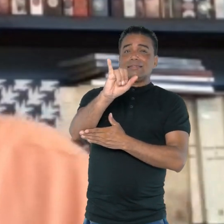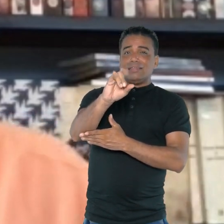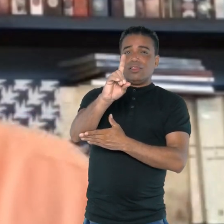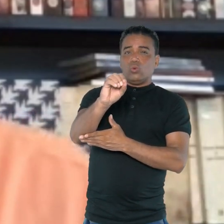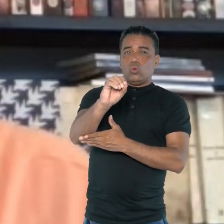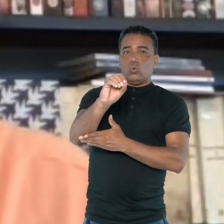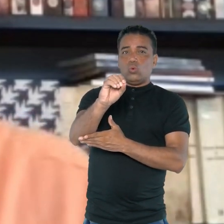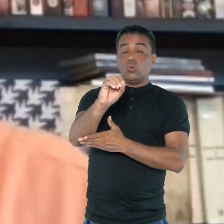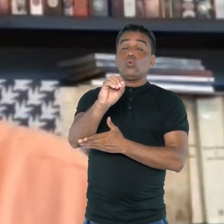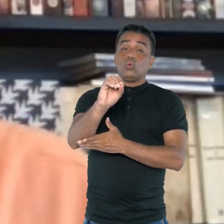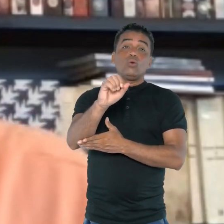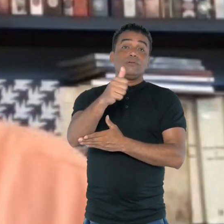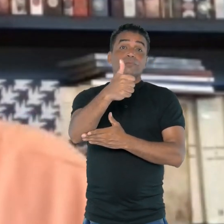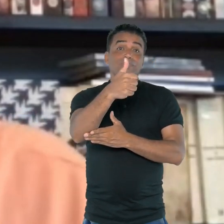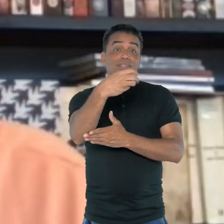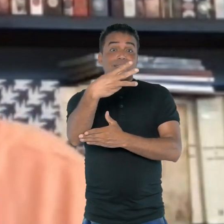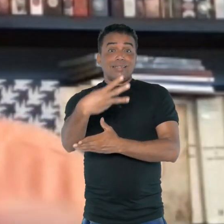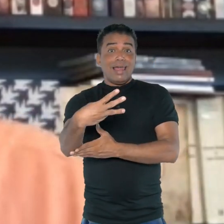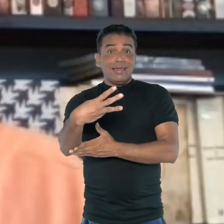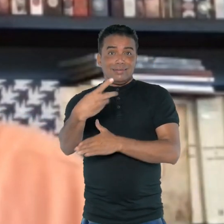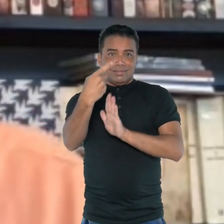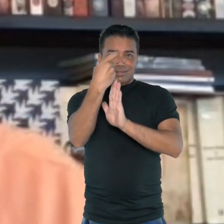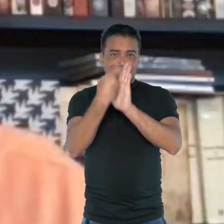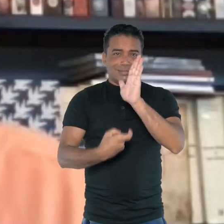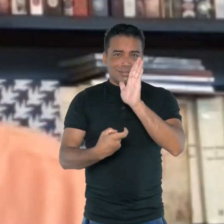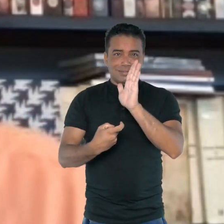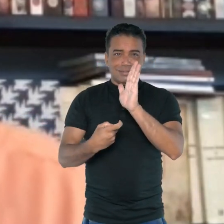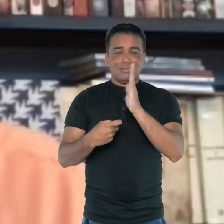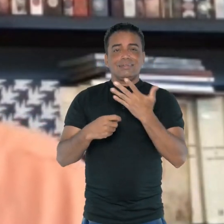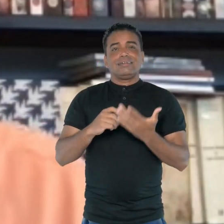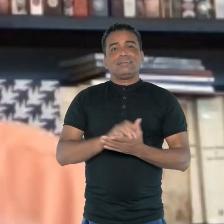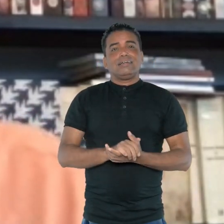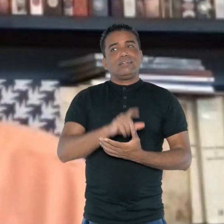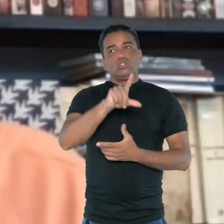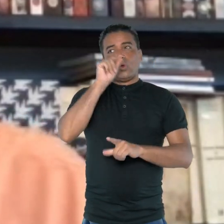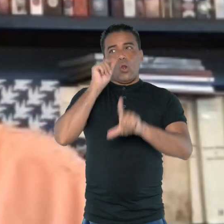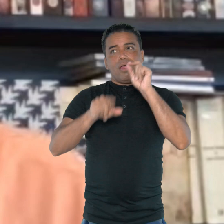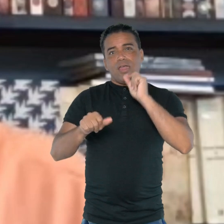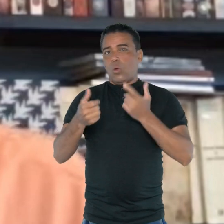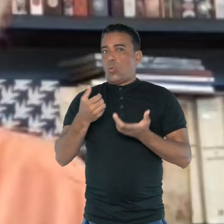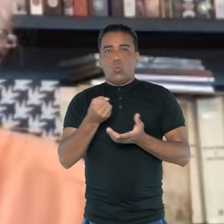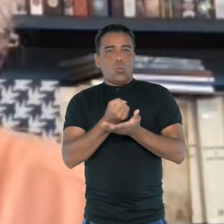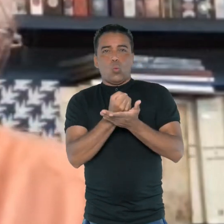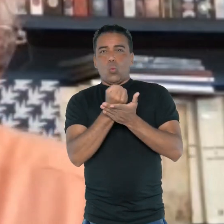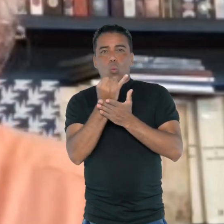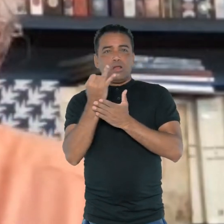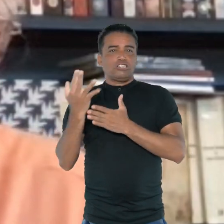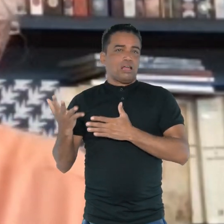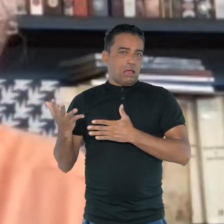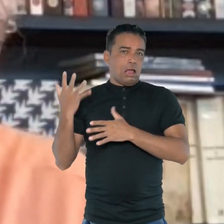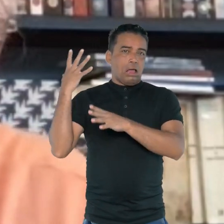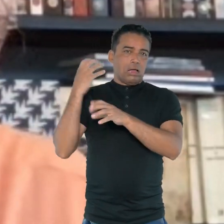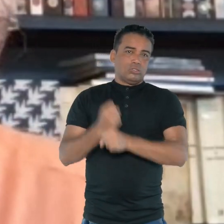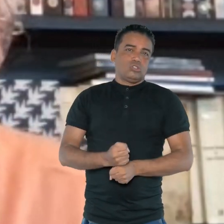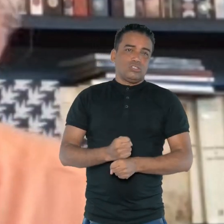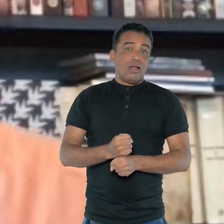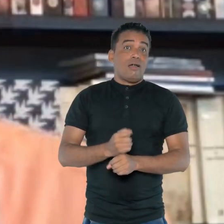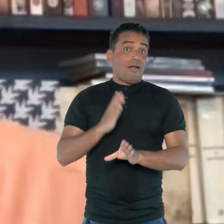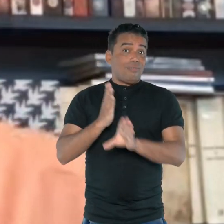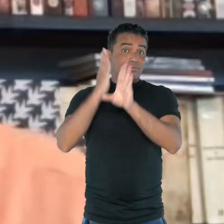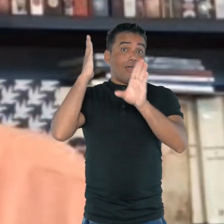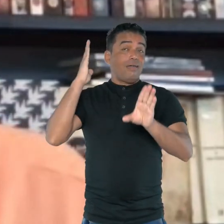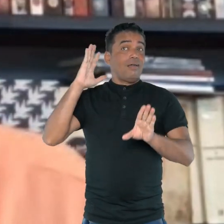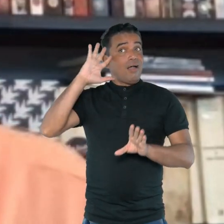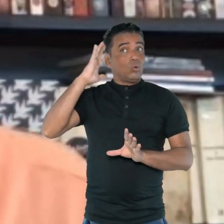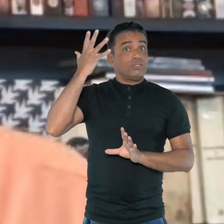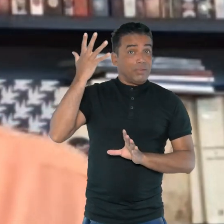e eram 13. Num certo momento se definiu o número, até chegou uma situação que eu